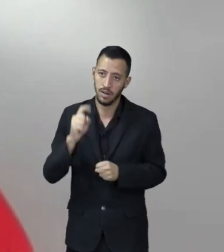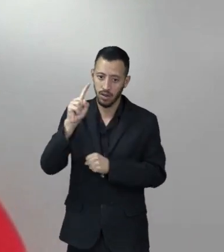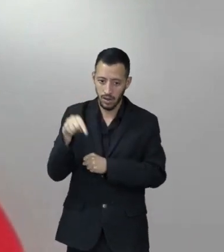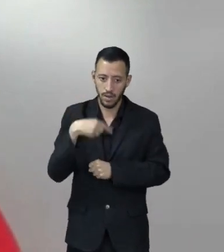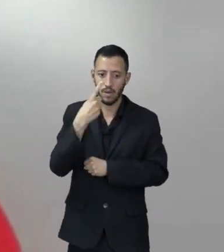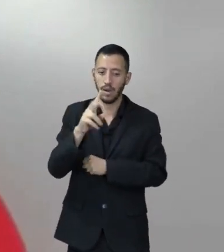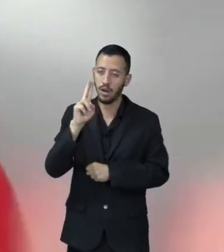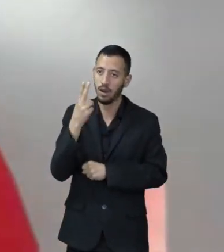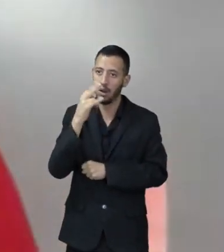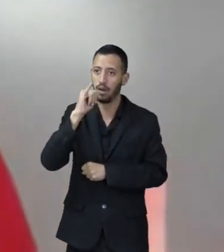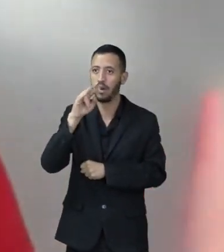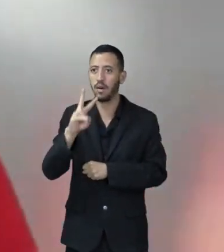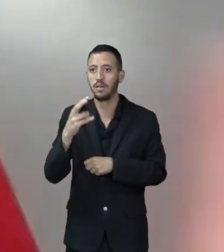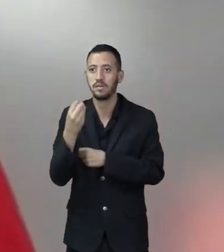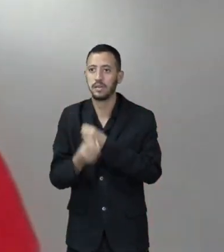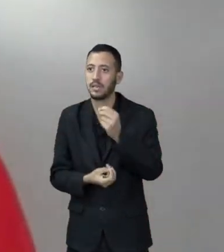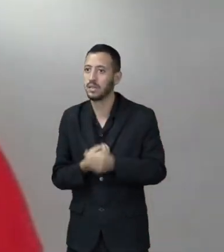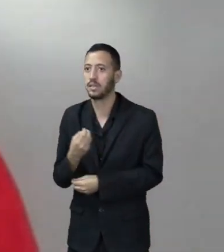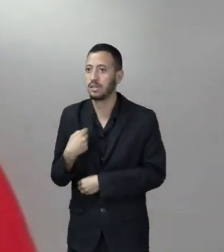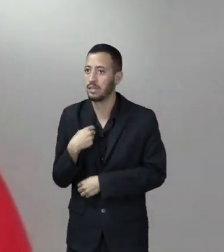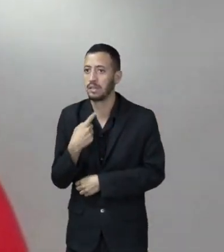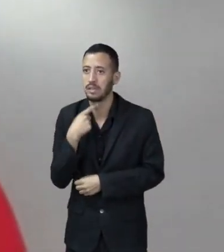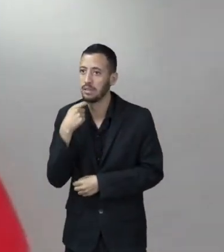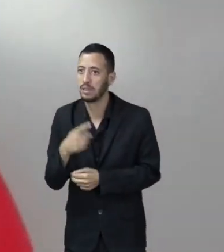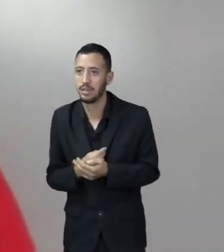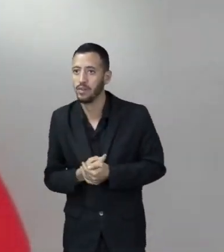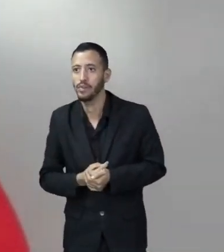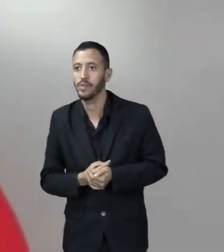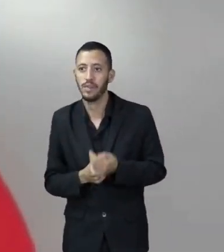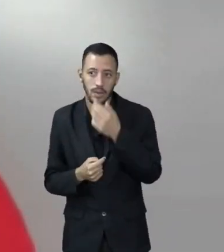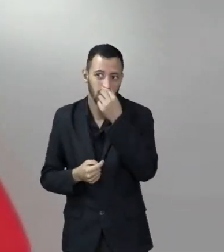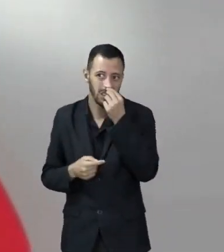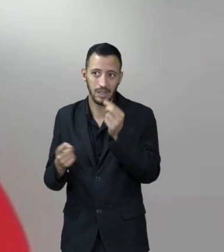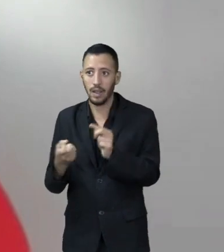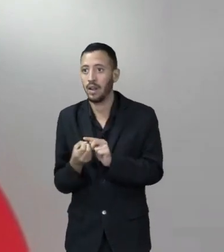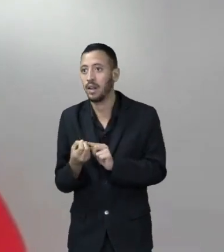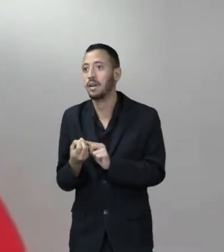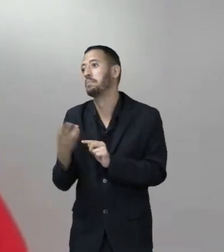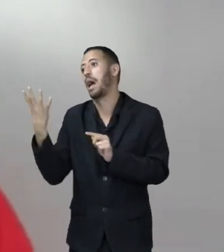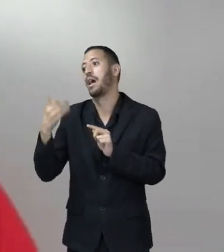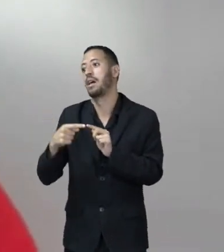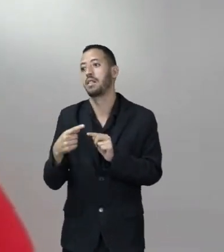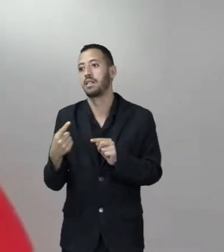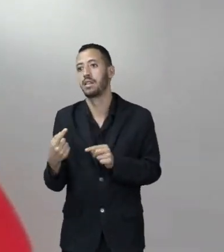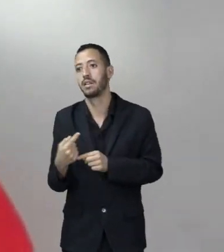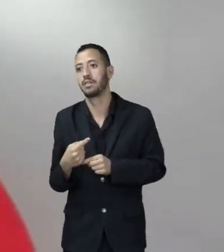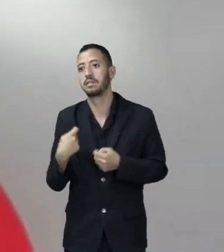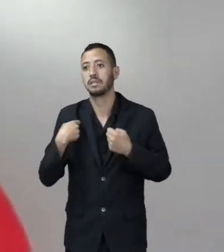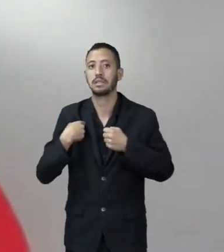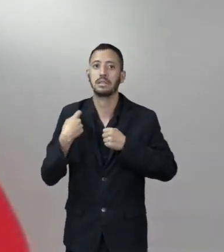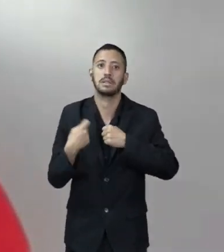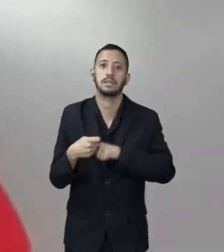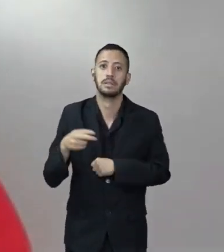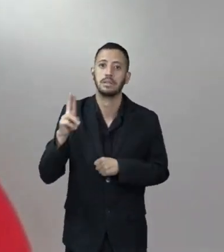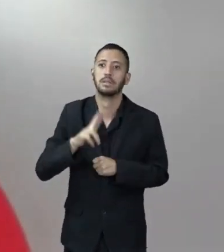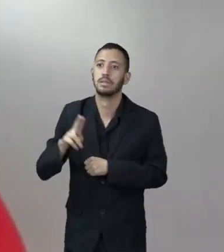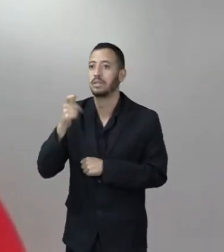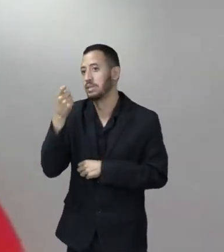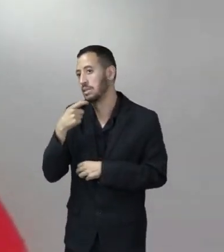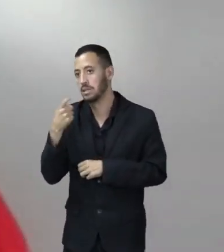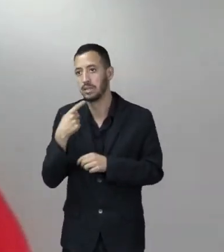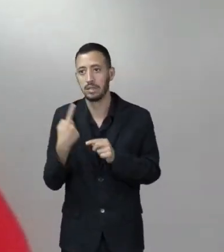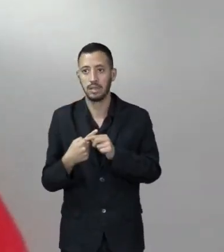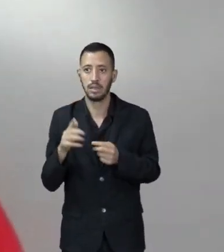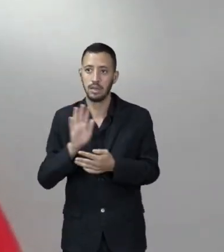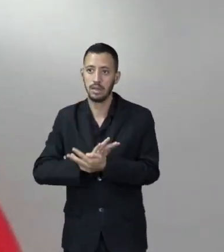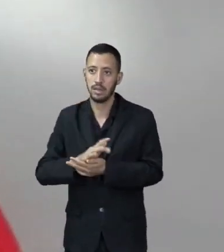pós-exposição ao HIV, do tipo, poxa, estourou a camisinha, por exemplo. vou ter que utilizar um medicamento. Não